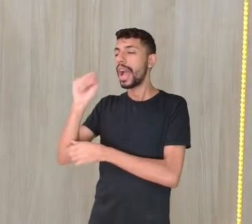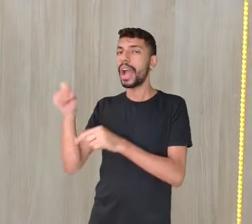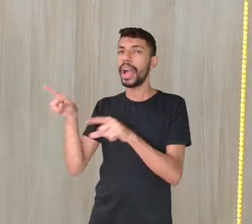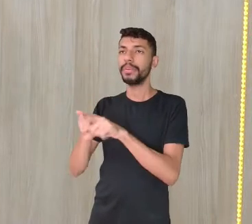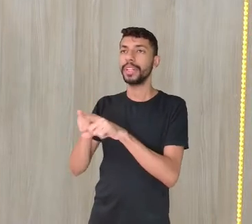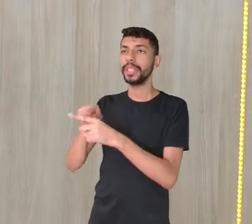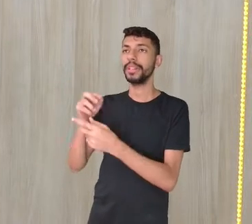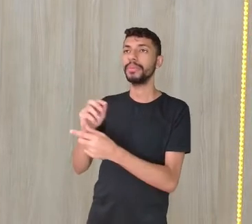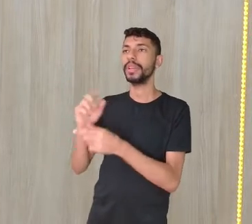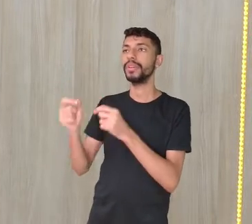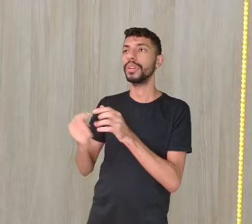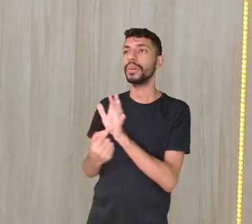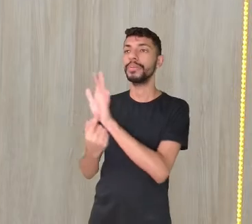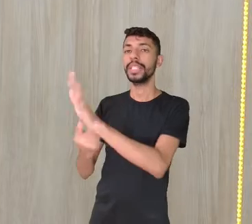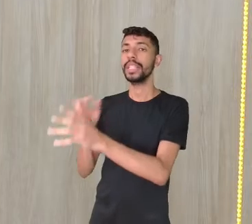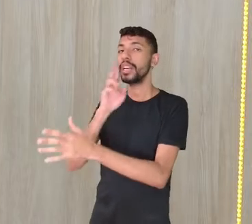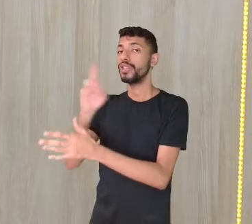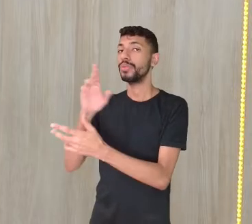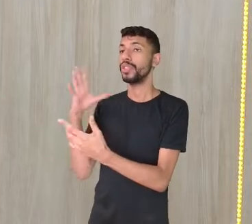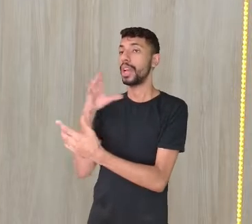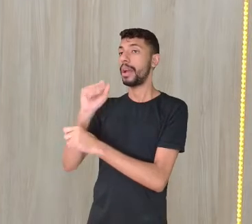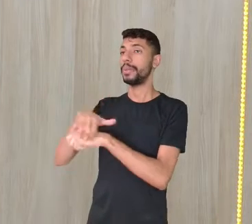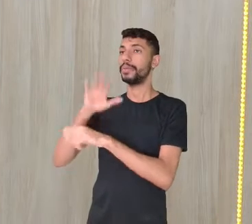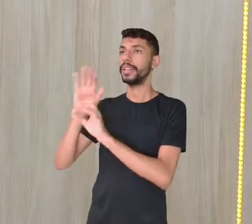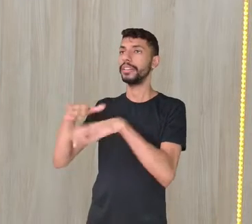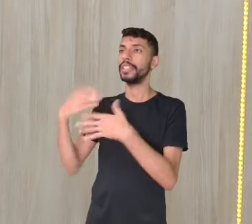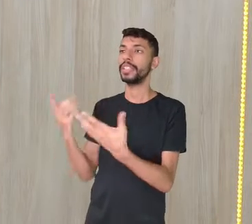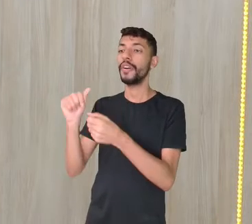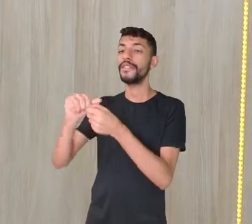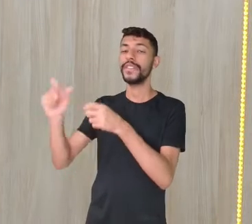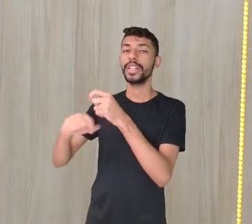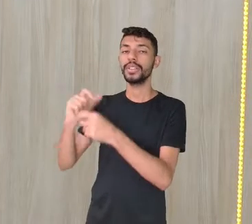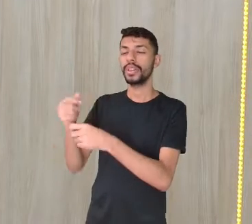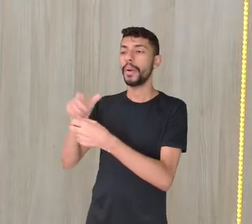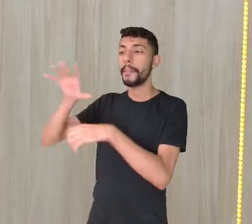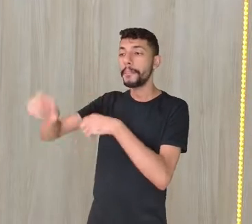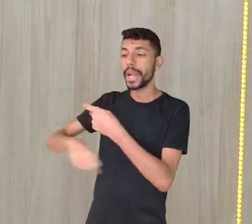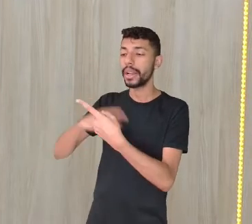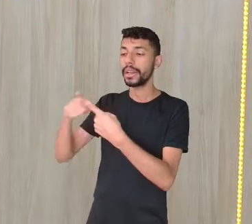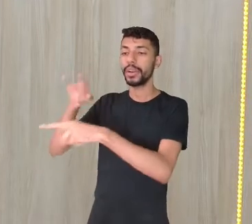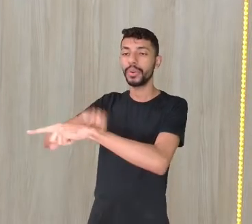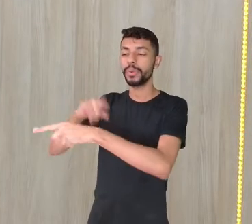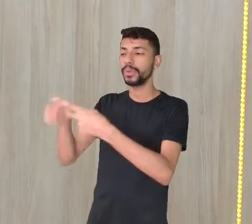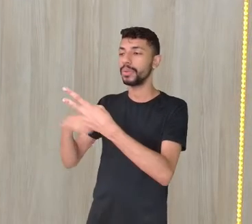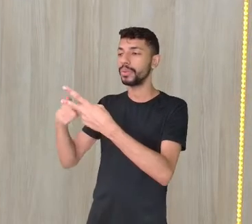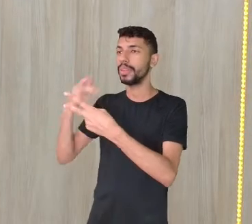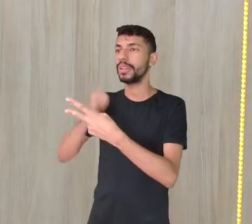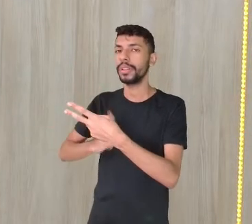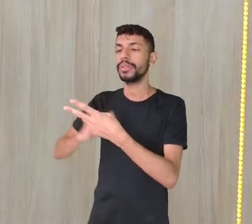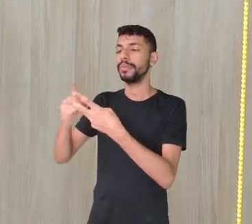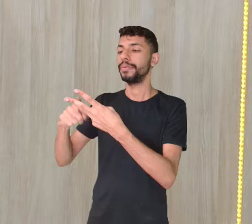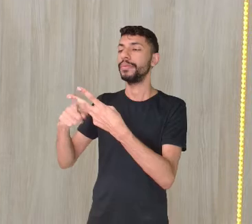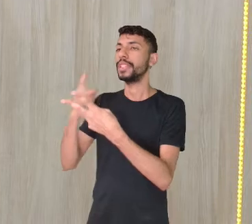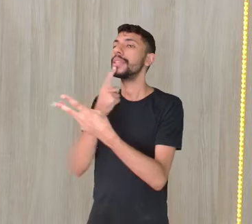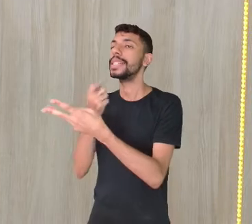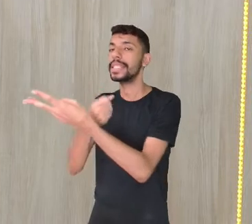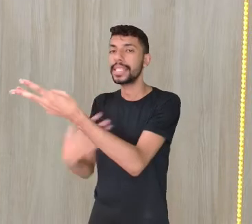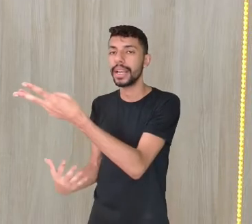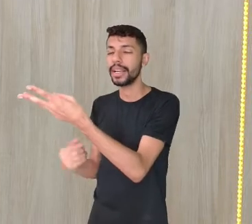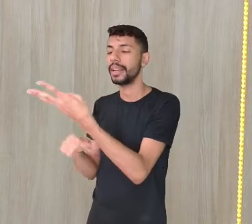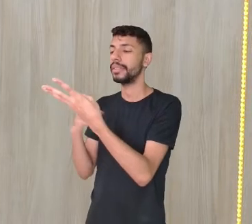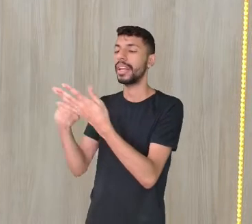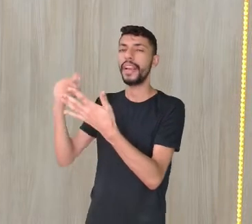diagnóstico mais preciso. Então, o que é que eles fazem? Eles coletam urina, fezes, né, sangue e algumas